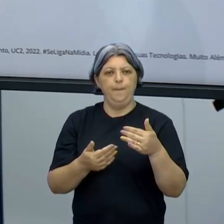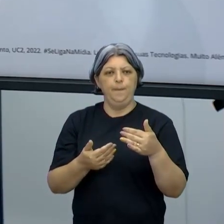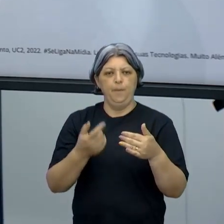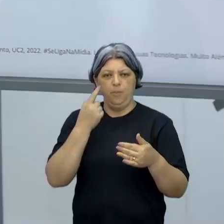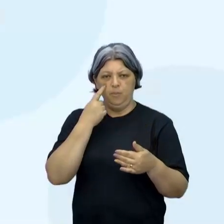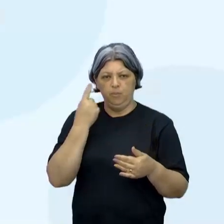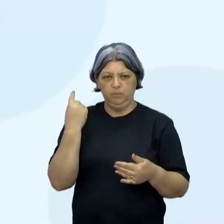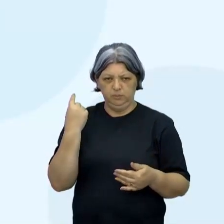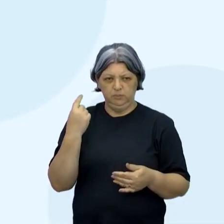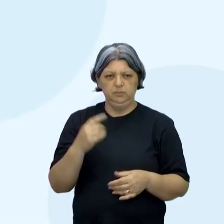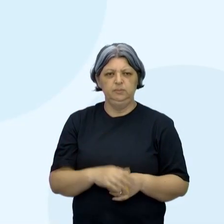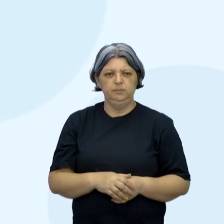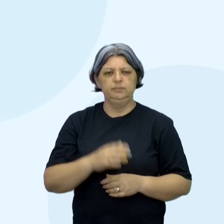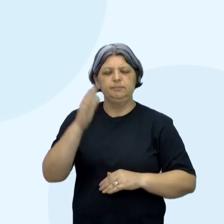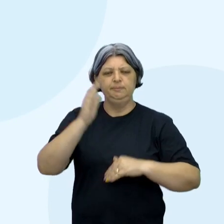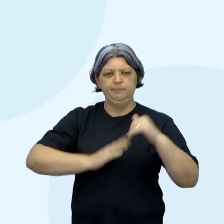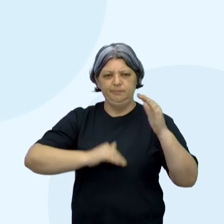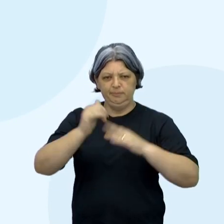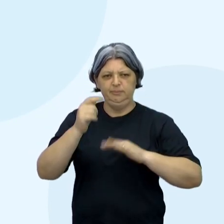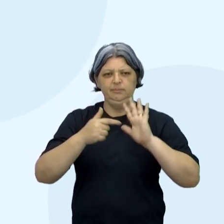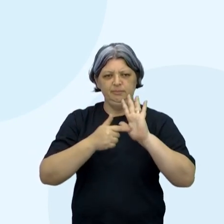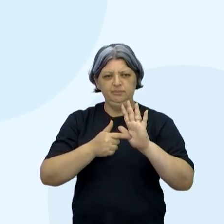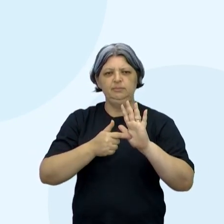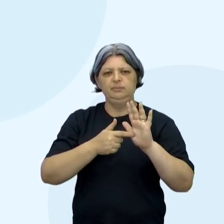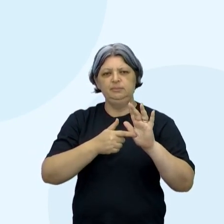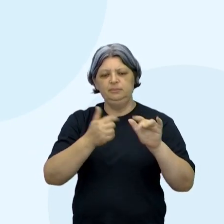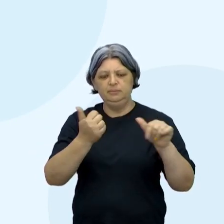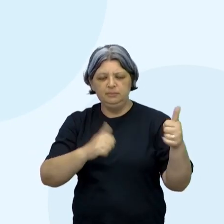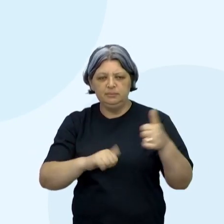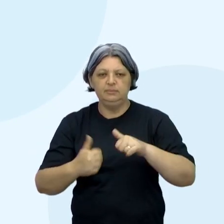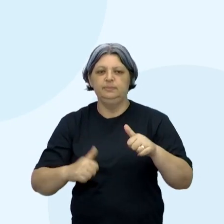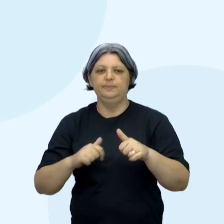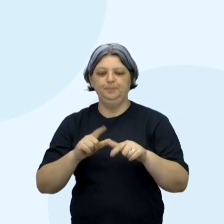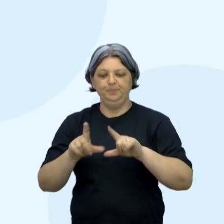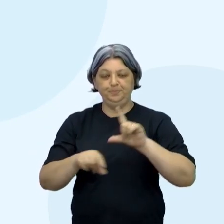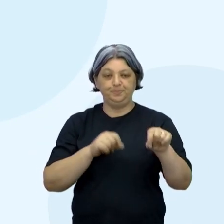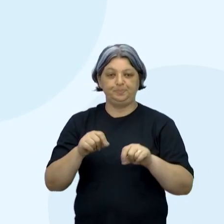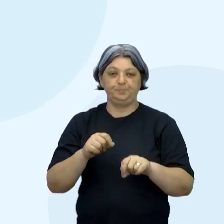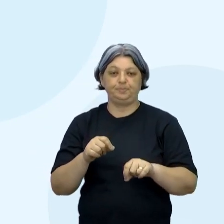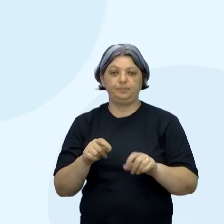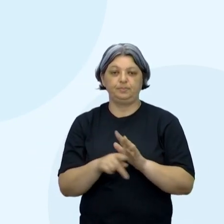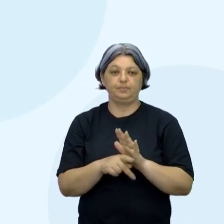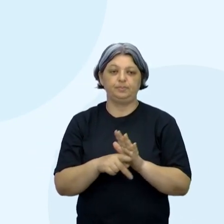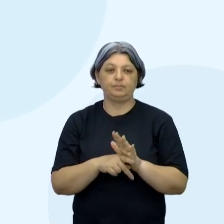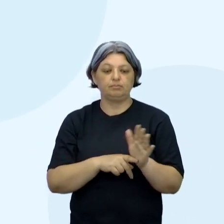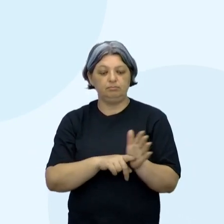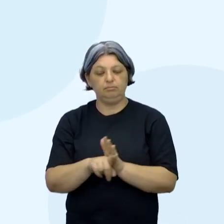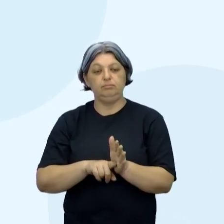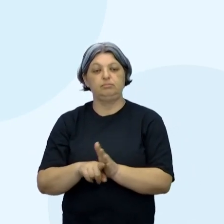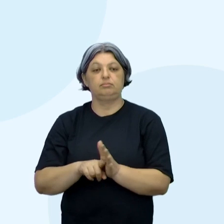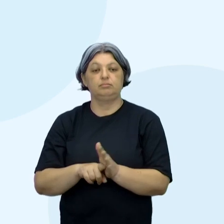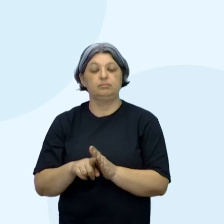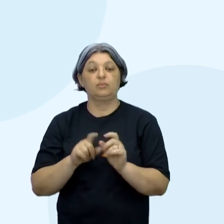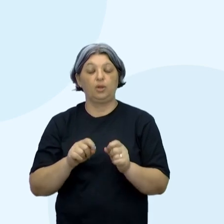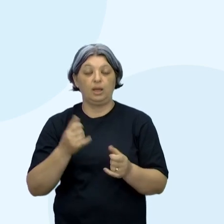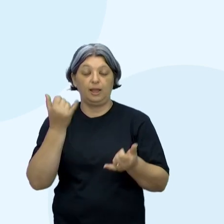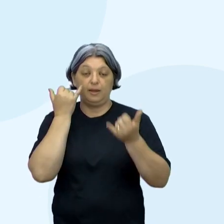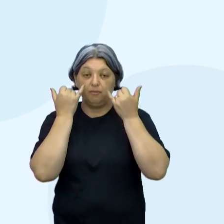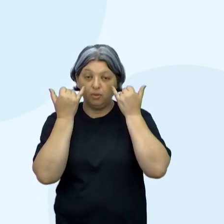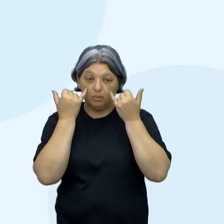agora, a nossa habilidade, olha só, identificar, selecionar, processar e analisar dados. Então a gente tem o quê? As